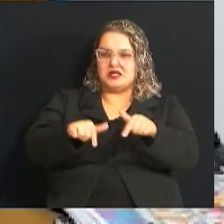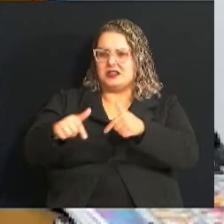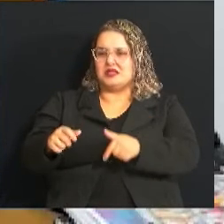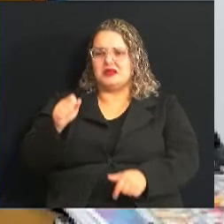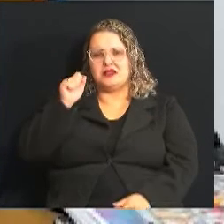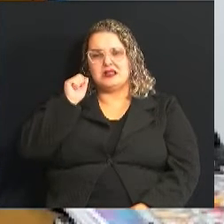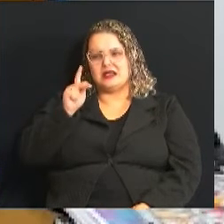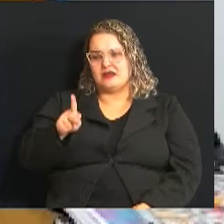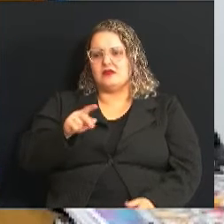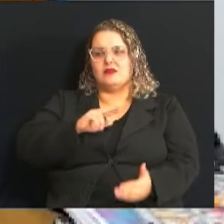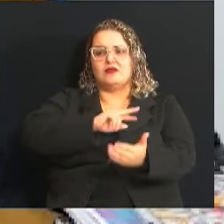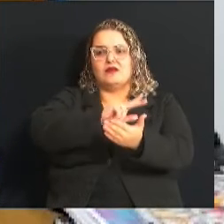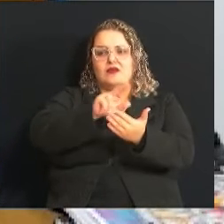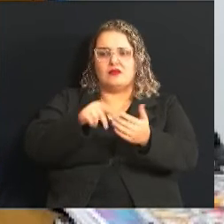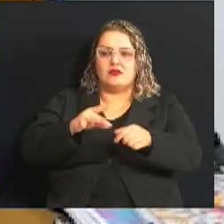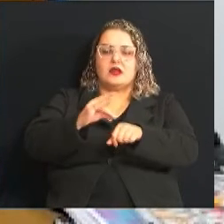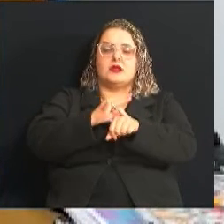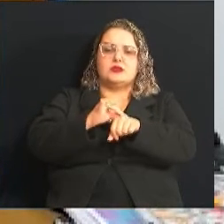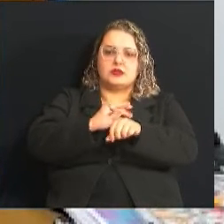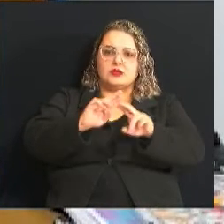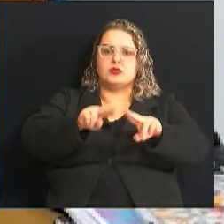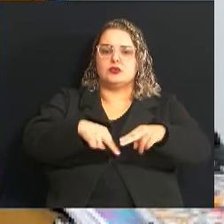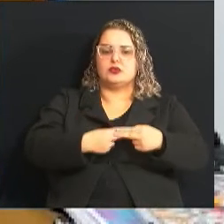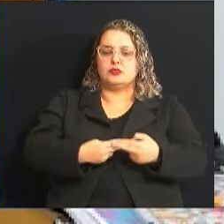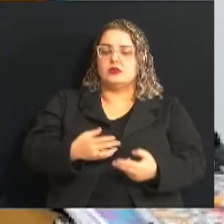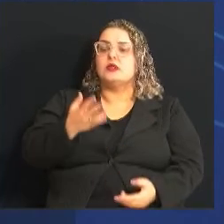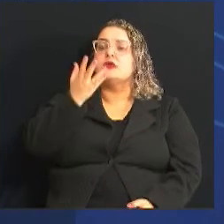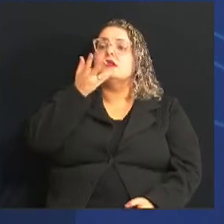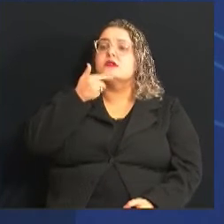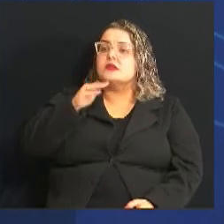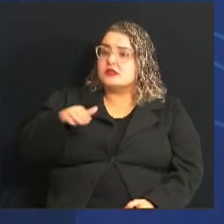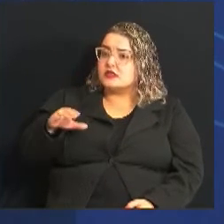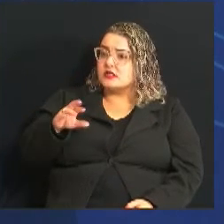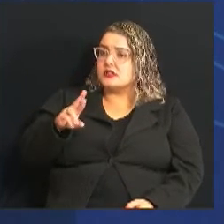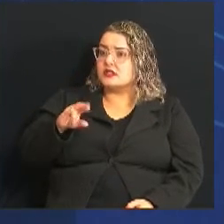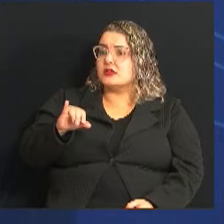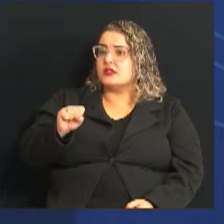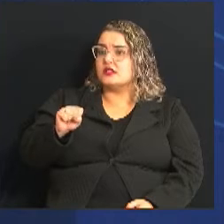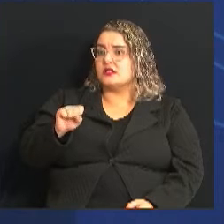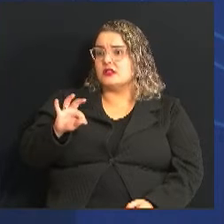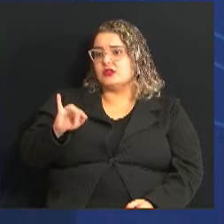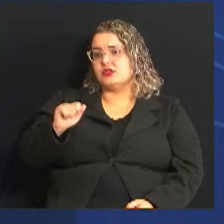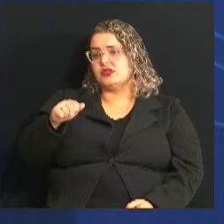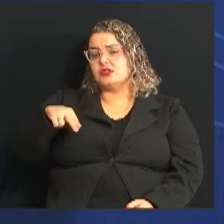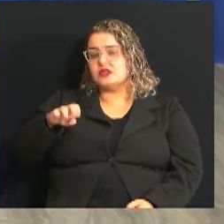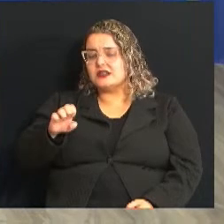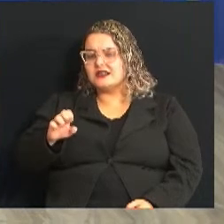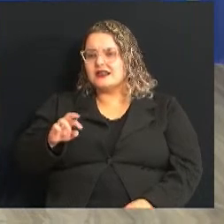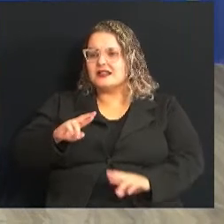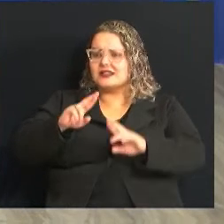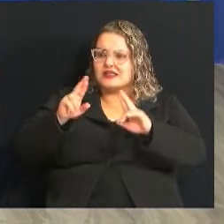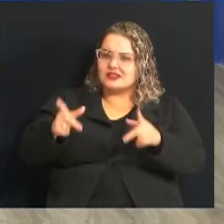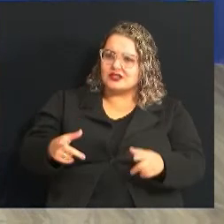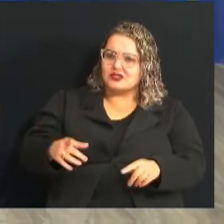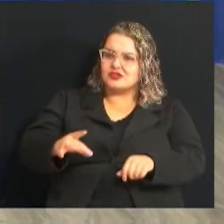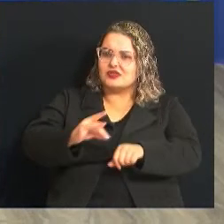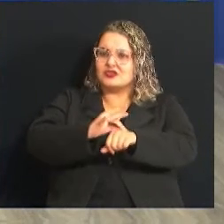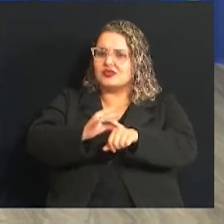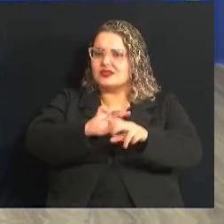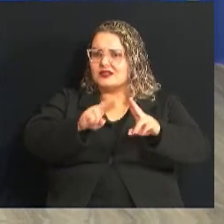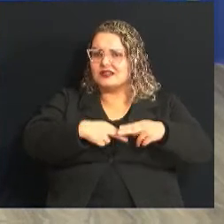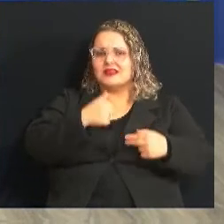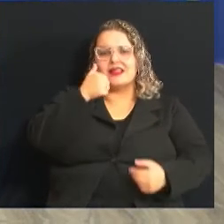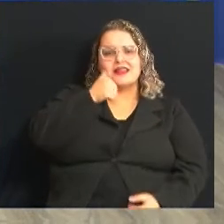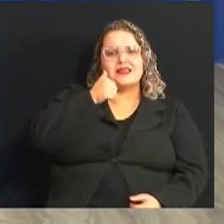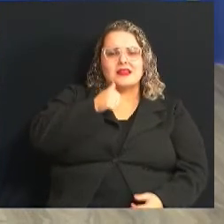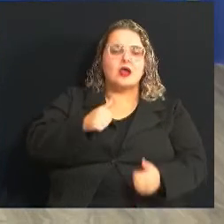aposentadoria, então vários são os lutos. Já nas crianças, ô Cristiane, você percebe essa diferença do luto do menino da